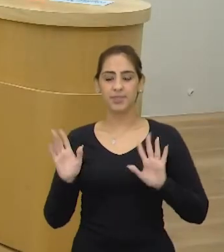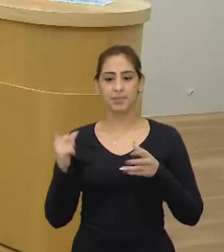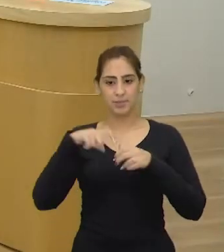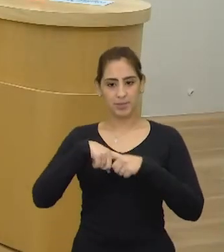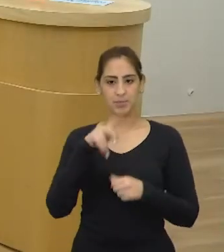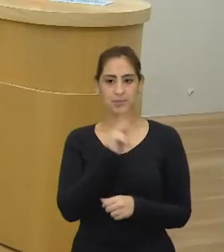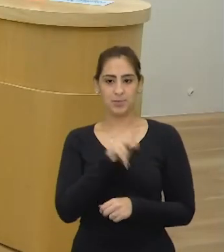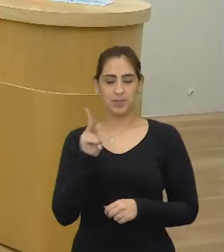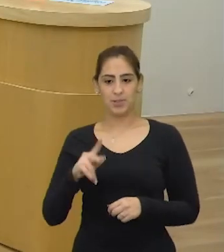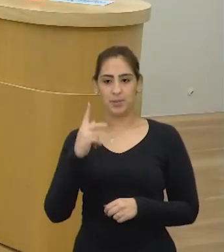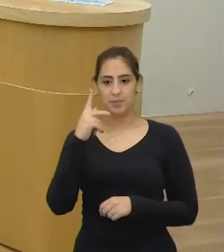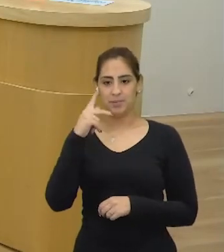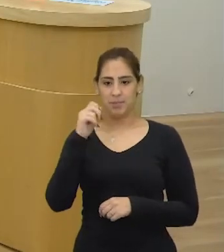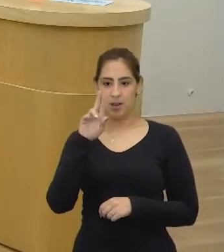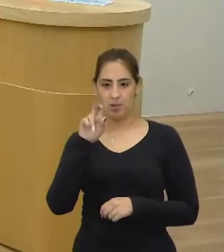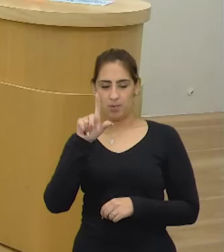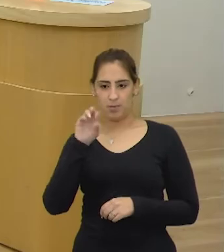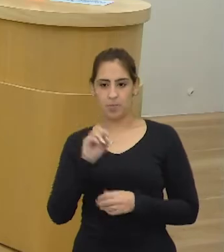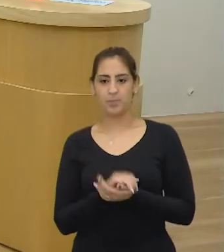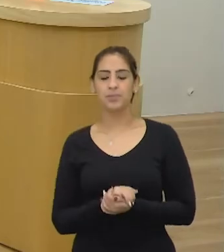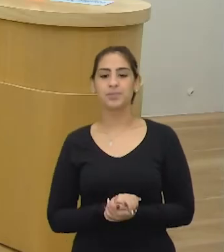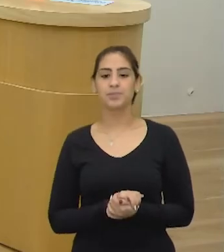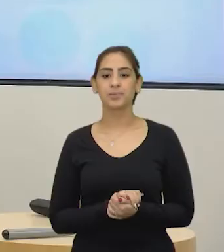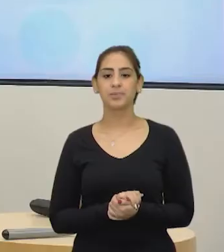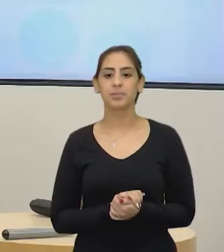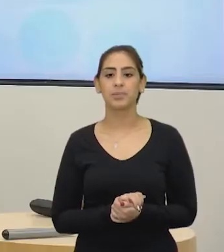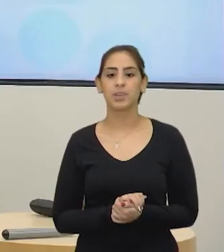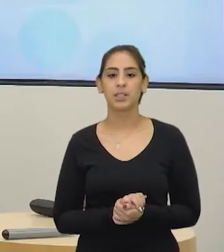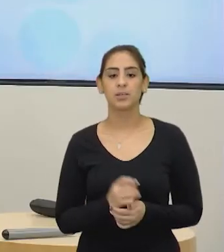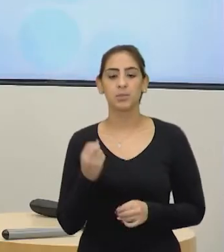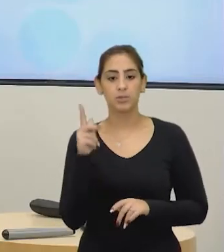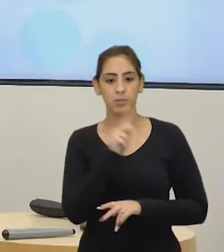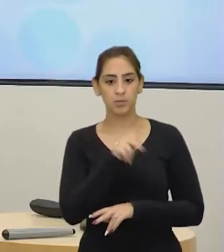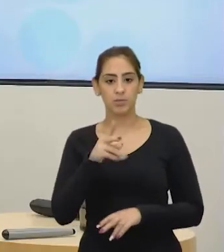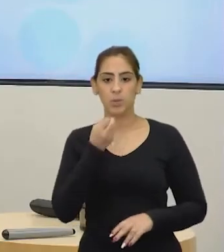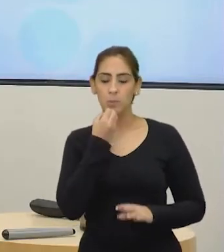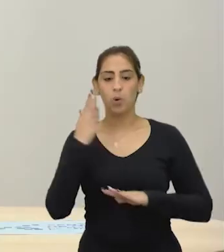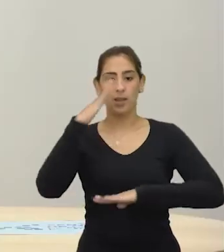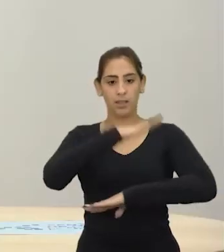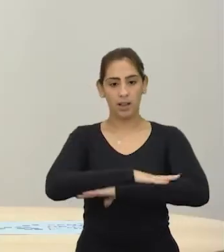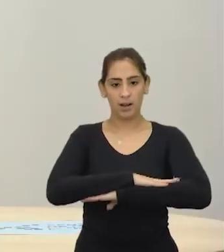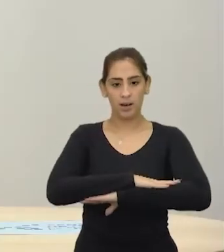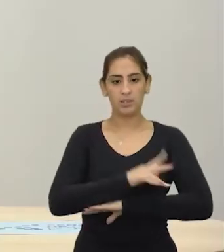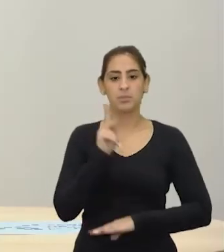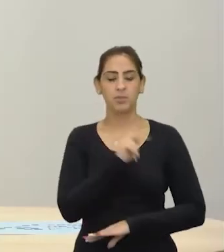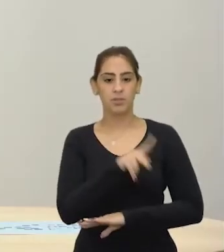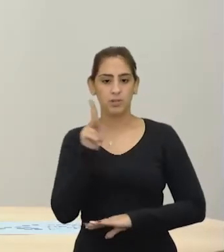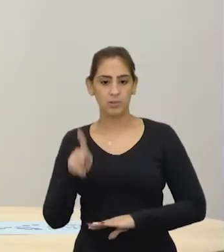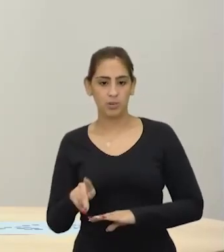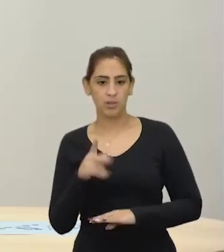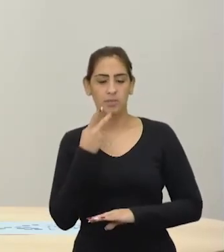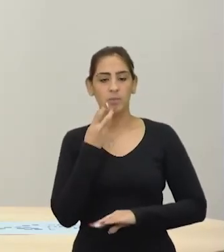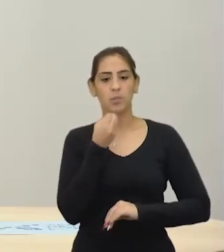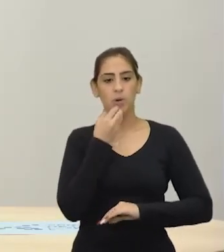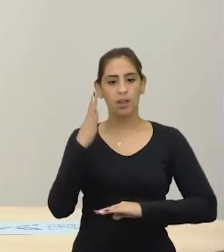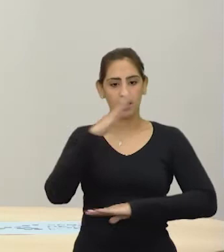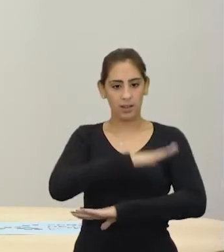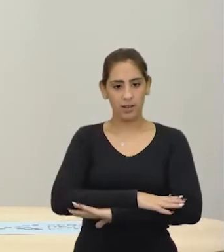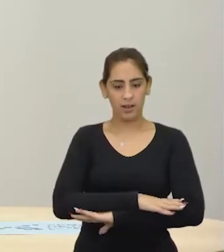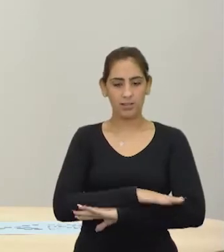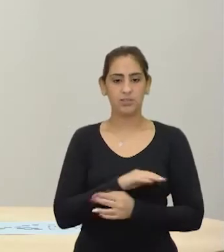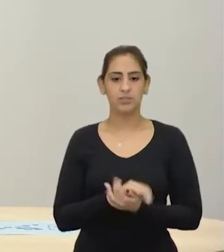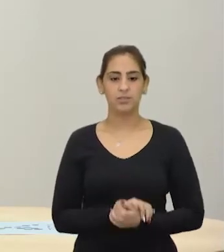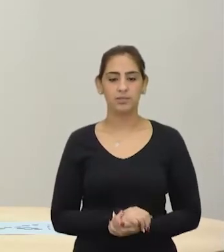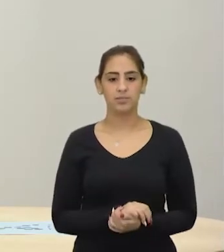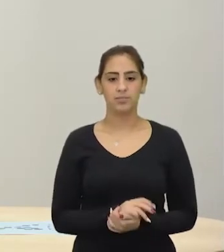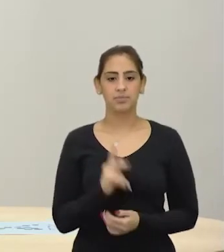Voltamos, professor Mauro. Olha, muitos professores aqui, né, dando boa tarde, falando boa tarde. A professora Rosiane, né? A